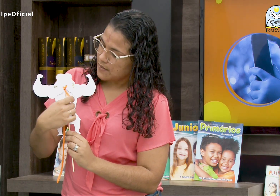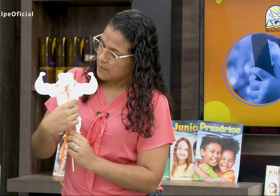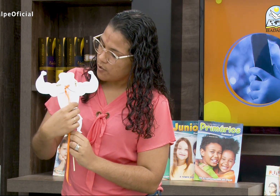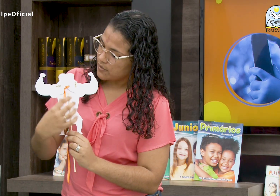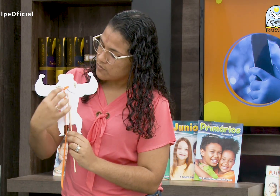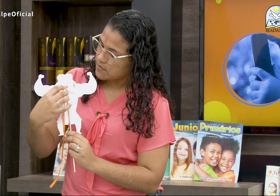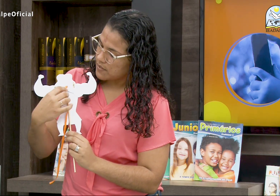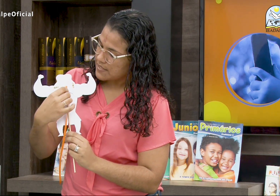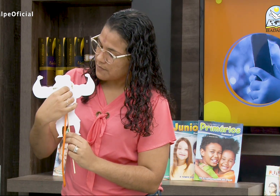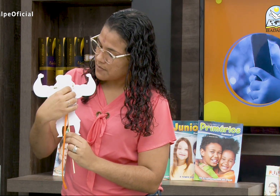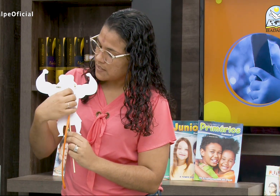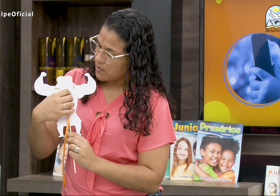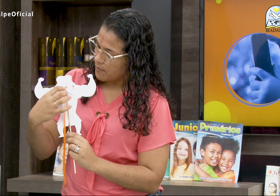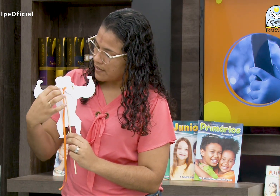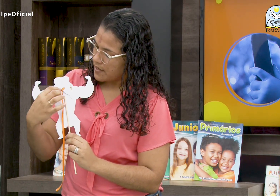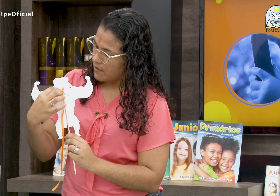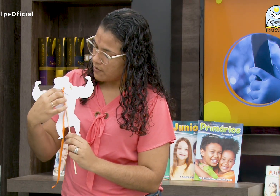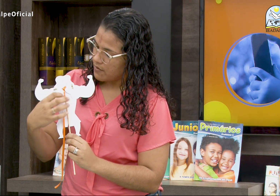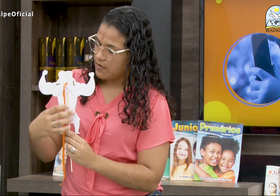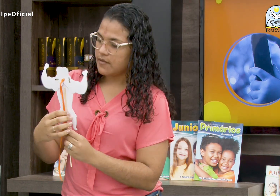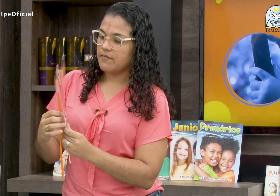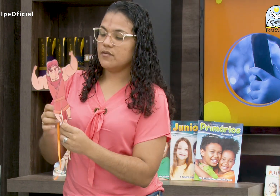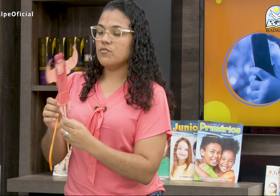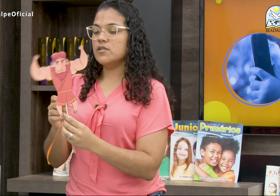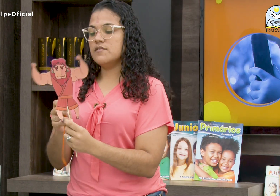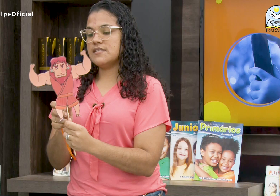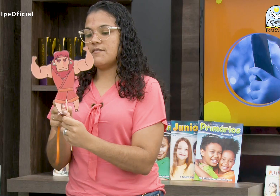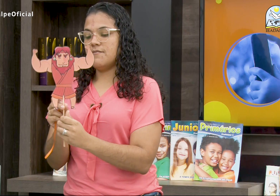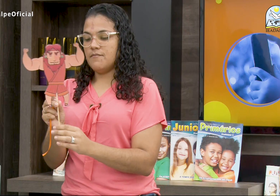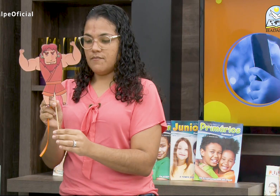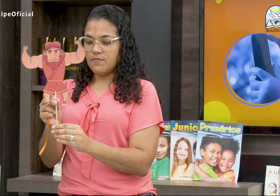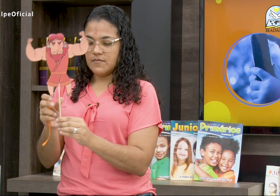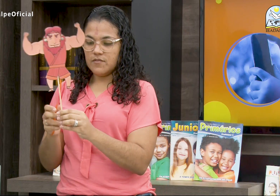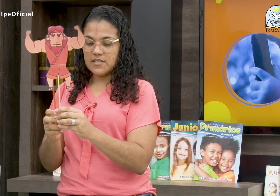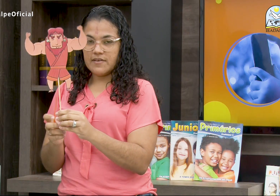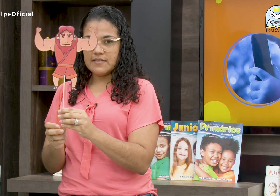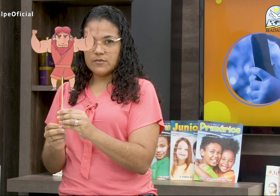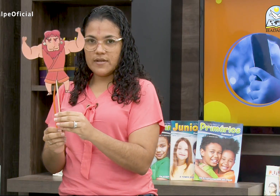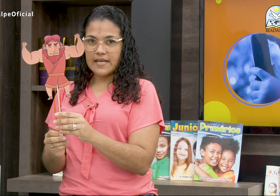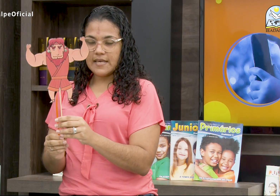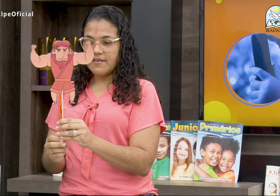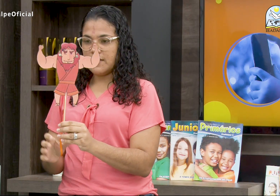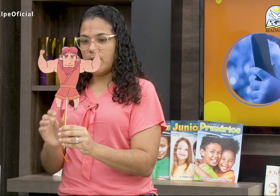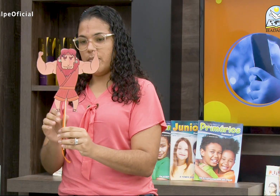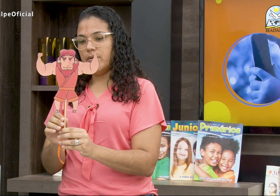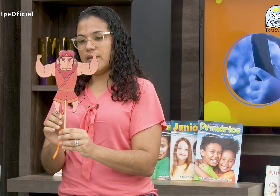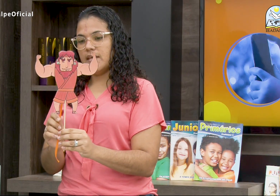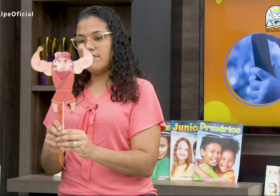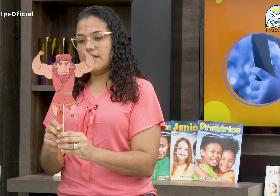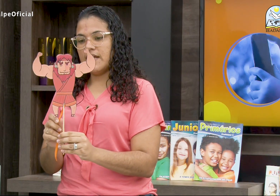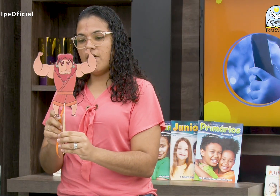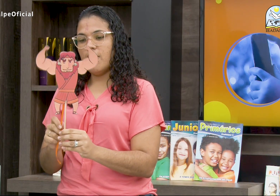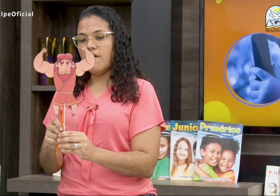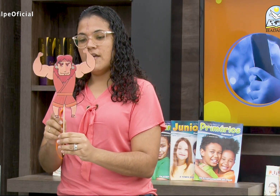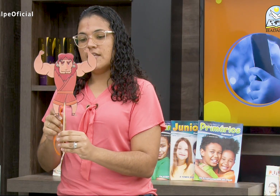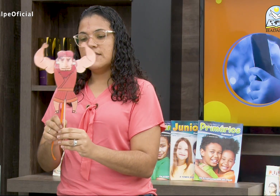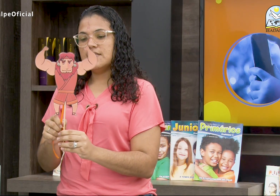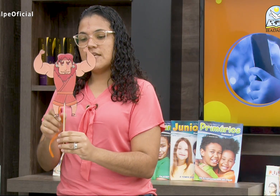esse cordãozinho aqui, essa fitinha que eu amarrei, ó. Tá vendo? Quando você vai segurar aqui, vai ter o apoio, né? E vai